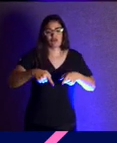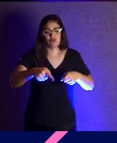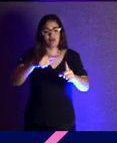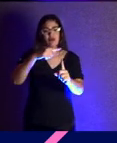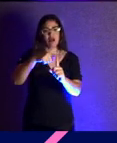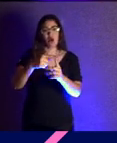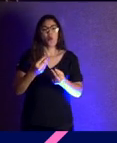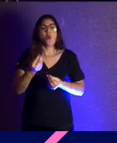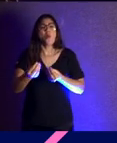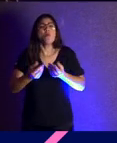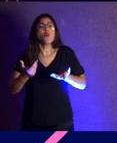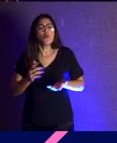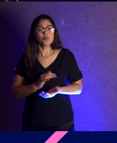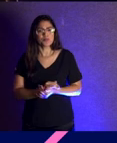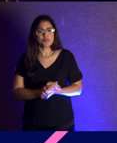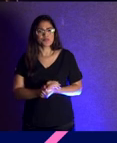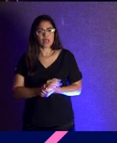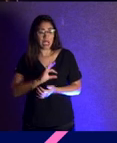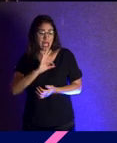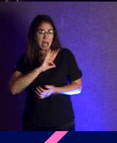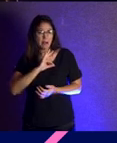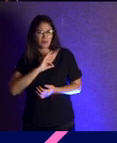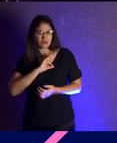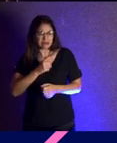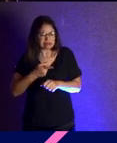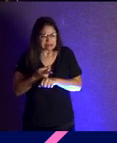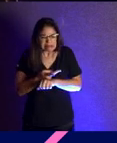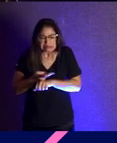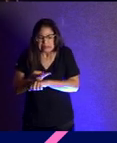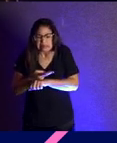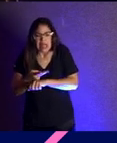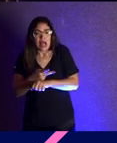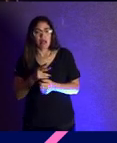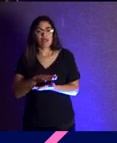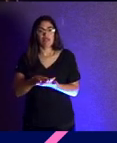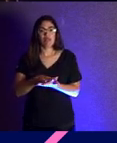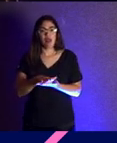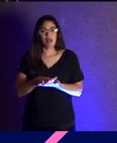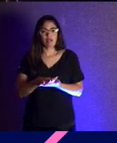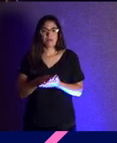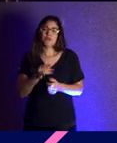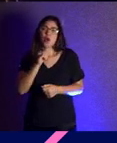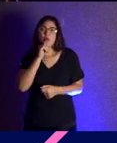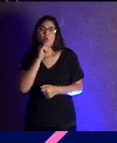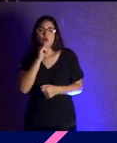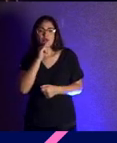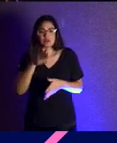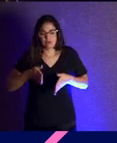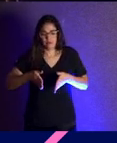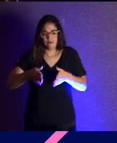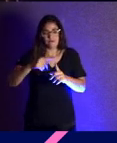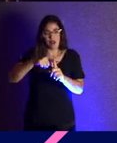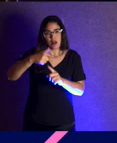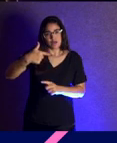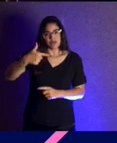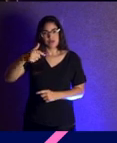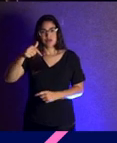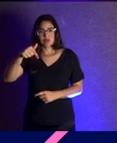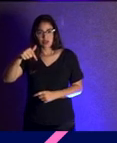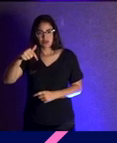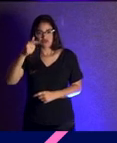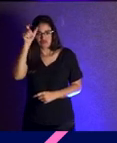isso é culpado. Mas, no caso, por exemplo, dessa bala de 7 corpos, que é a maior que a gente encontrou no